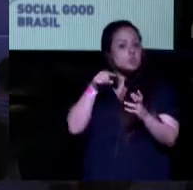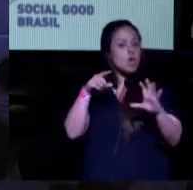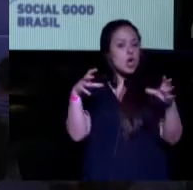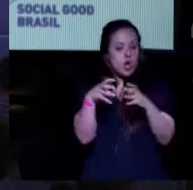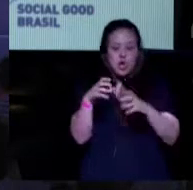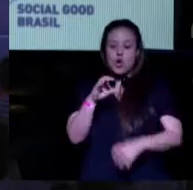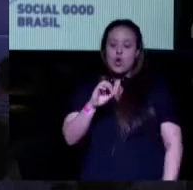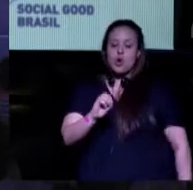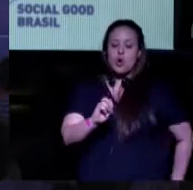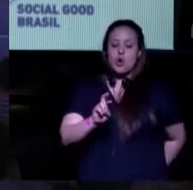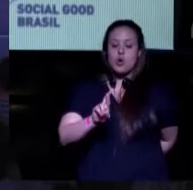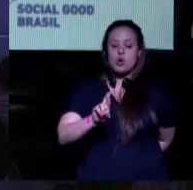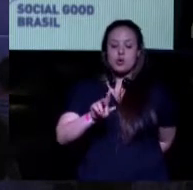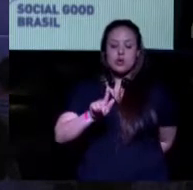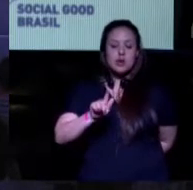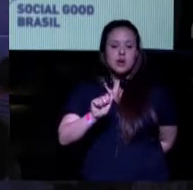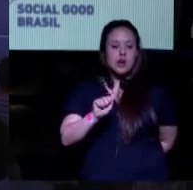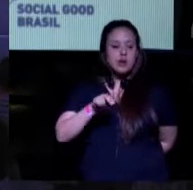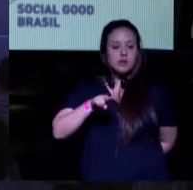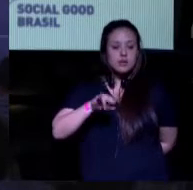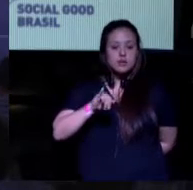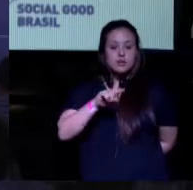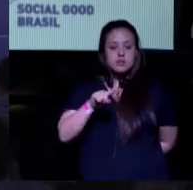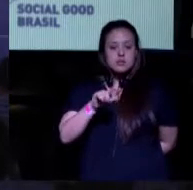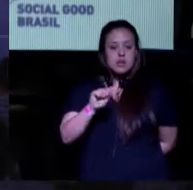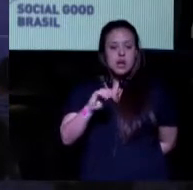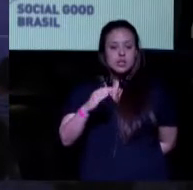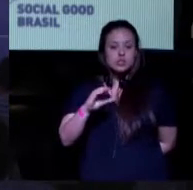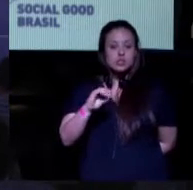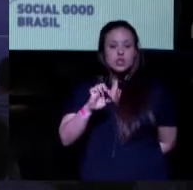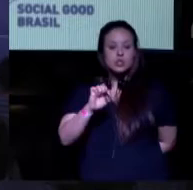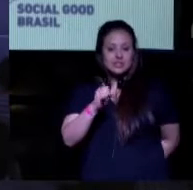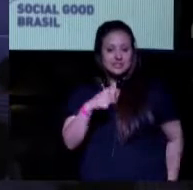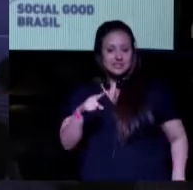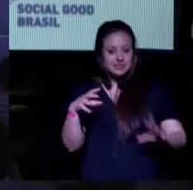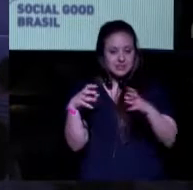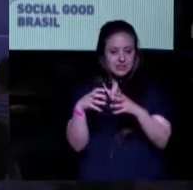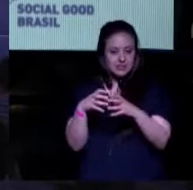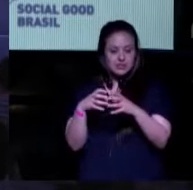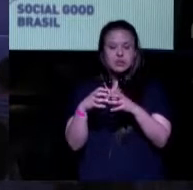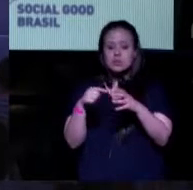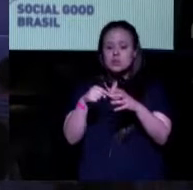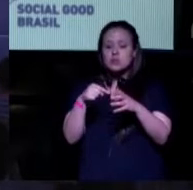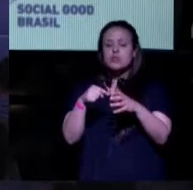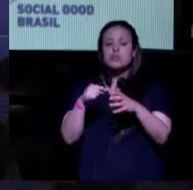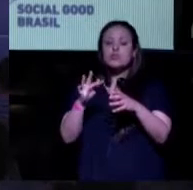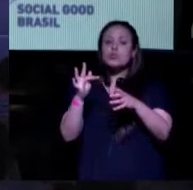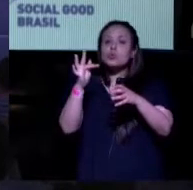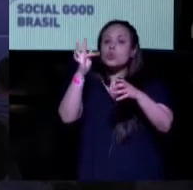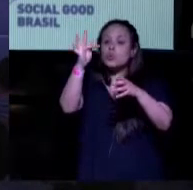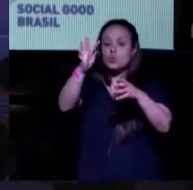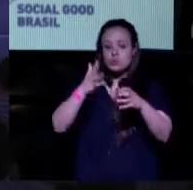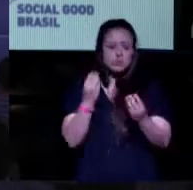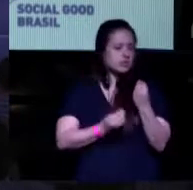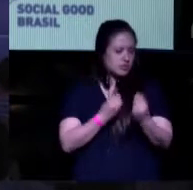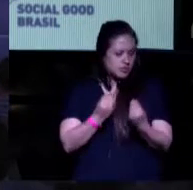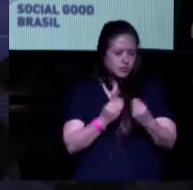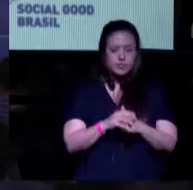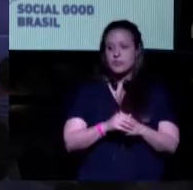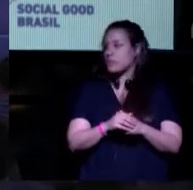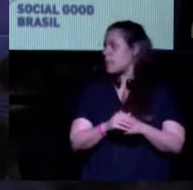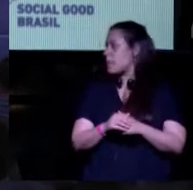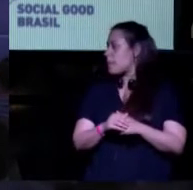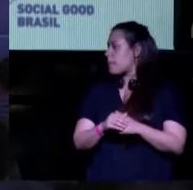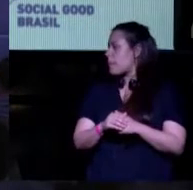tornado é o caso do ché é só pra dá assim um panorama é muito bacanas estão vendo assim que tem bastante gente da